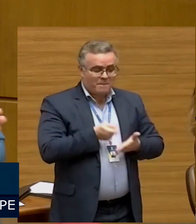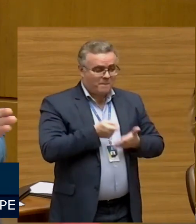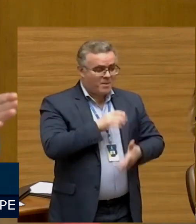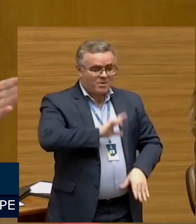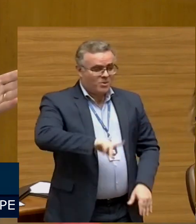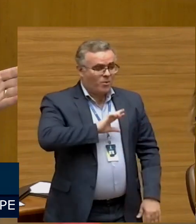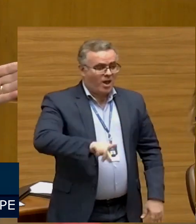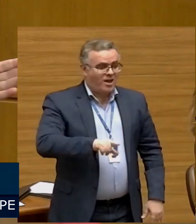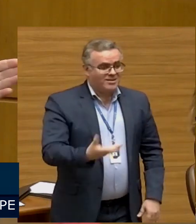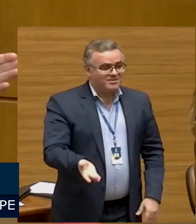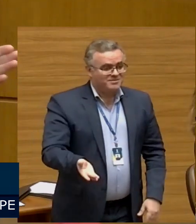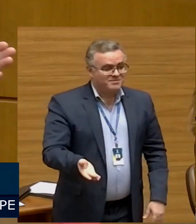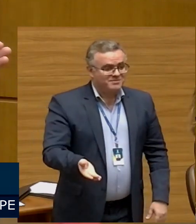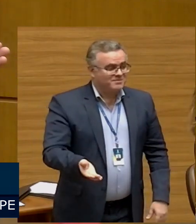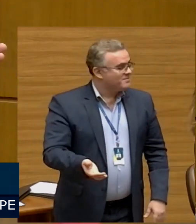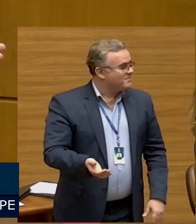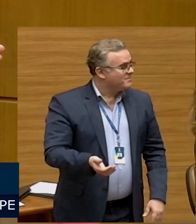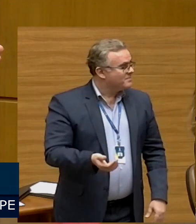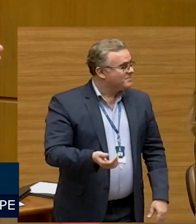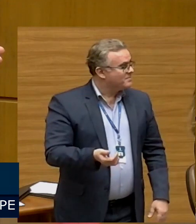obrigatório.